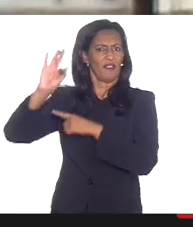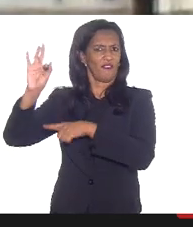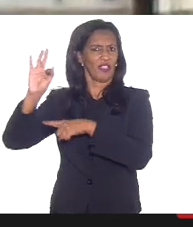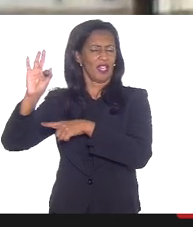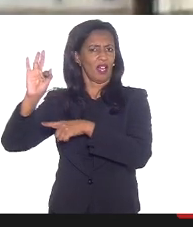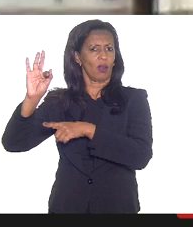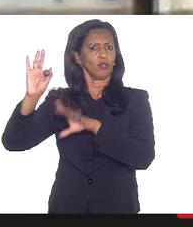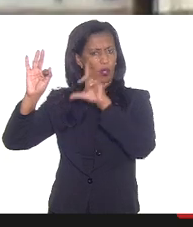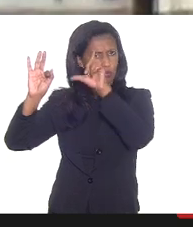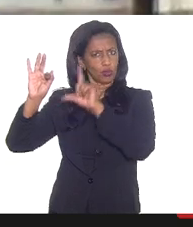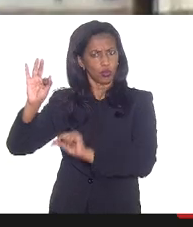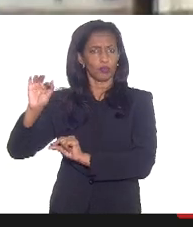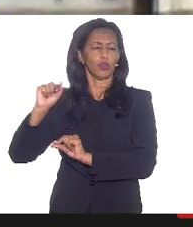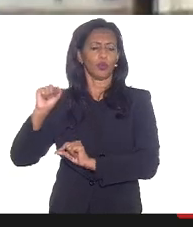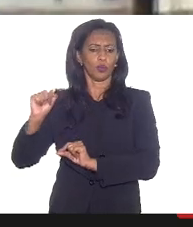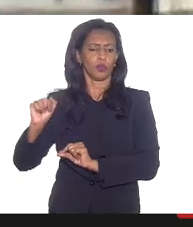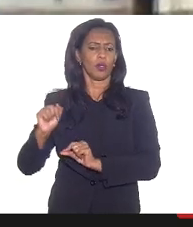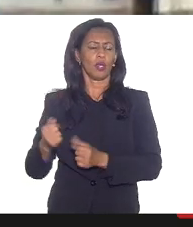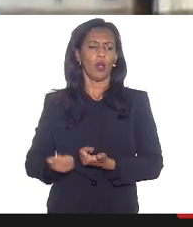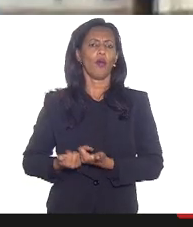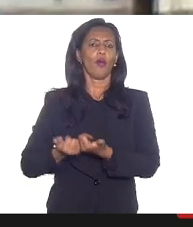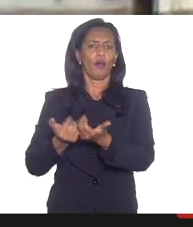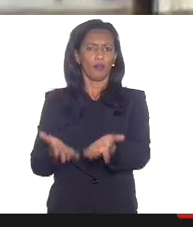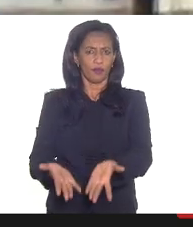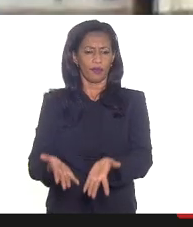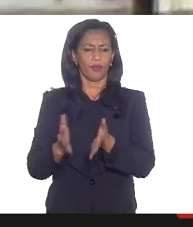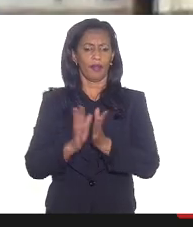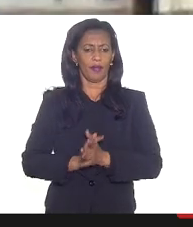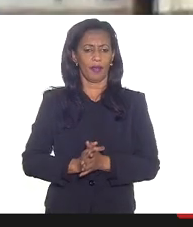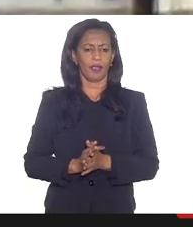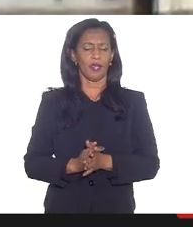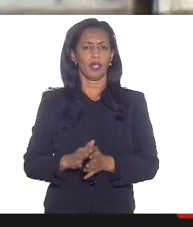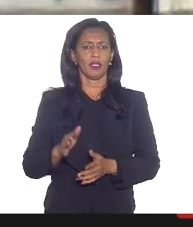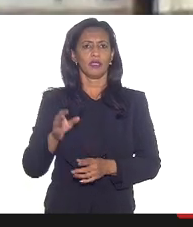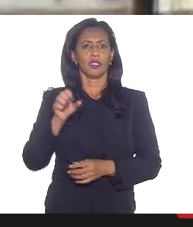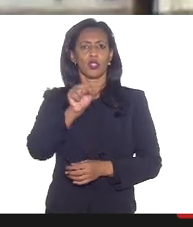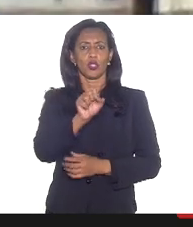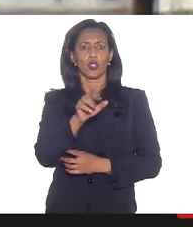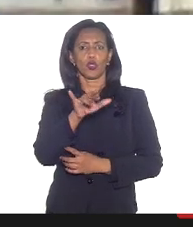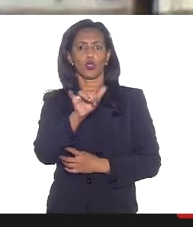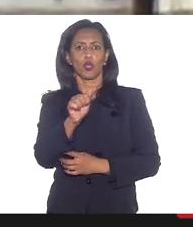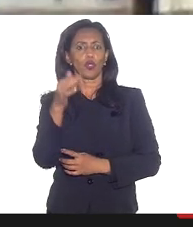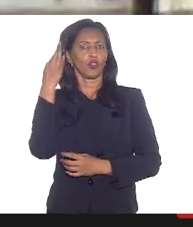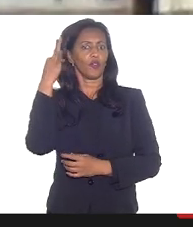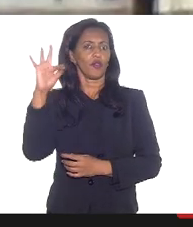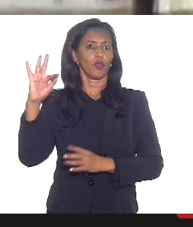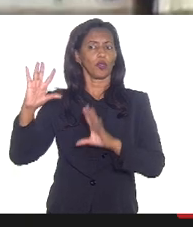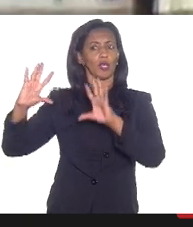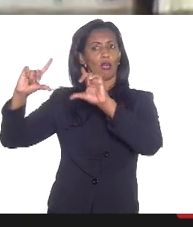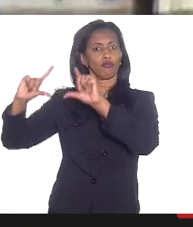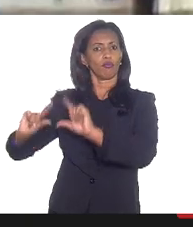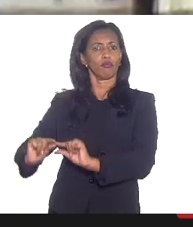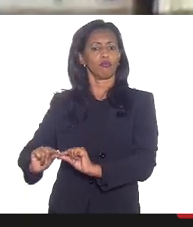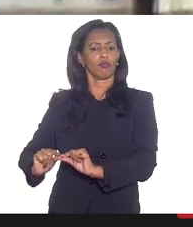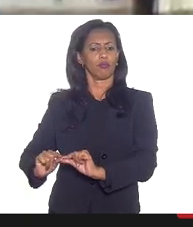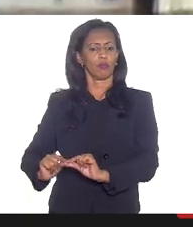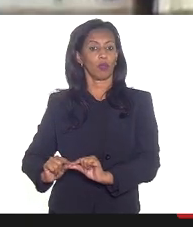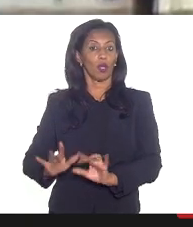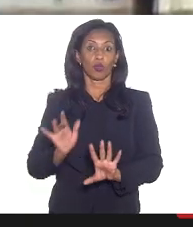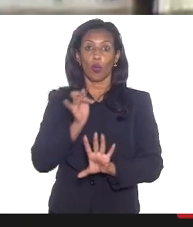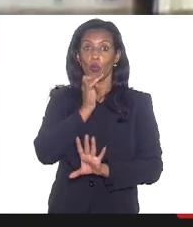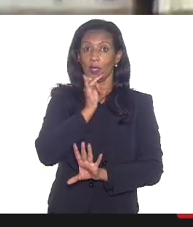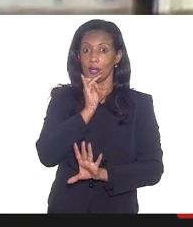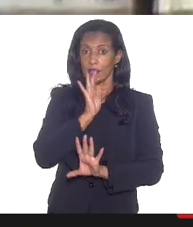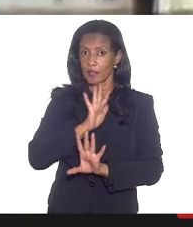diminui a oferta de sociologia e filosofia no ensino médio, ou não se oferta. Então, estou dando um